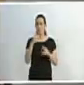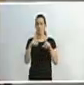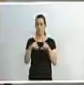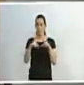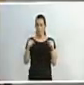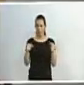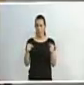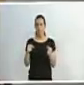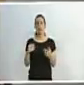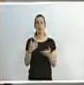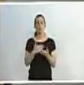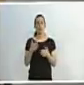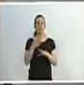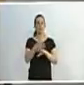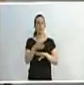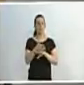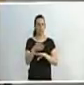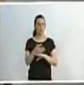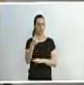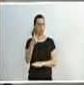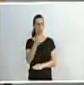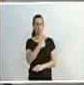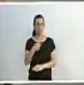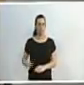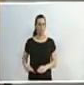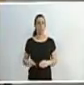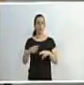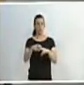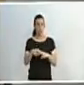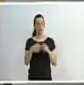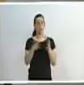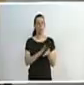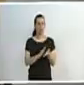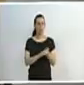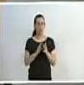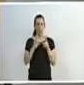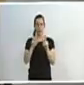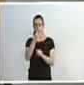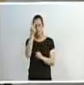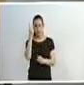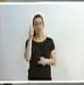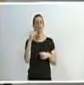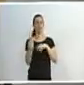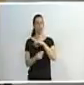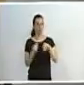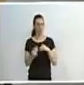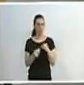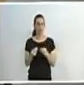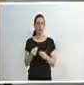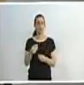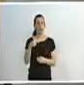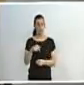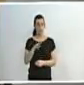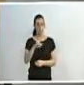a participação do vice-presidente Temer. Por isso, parabéns a todos que se envolveram. O nosso eco em Blumenau foi ouvido em